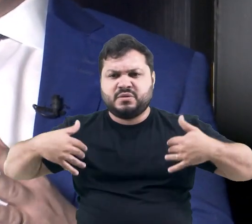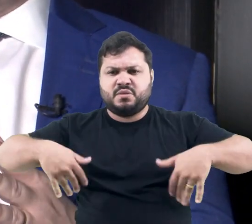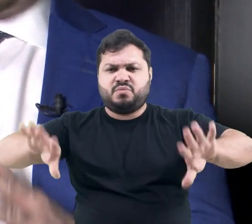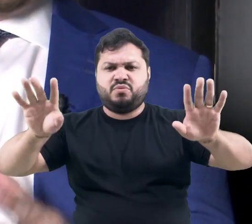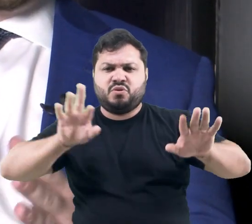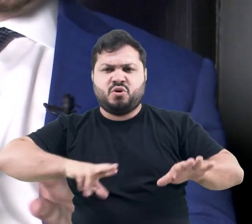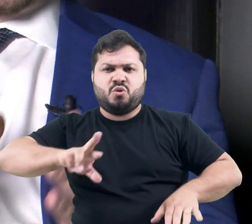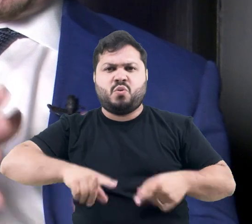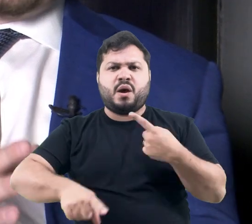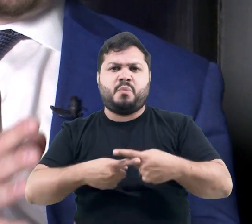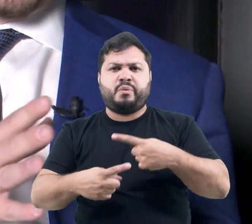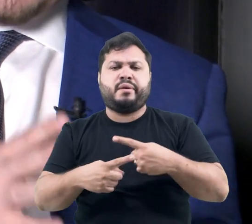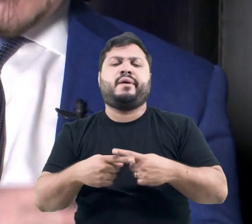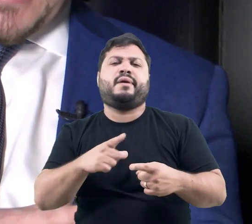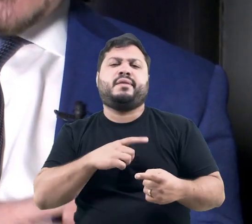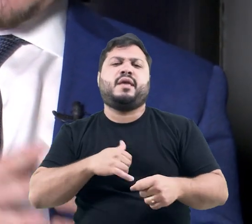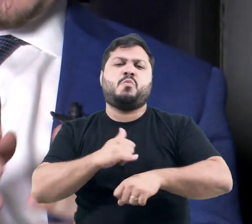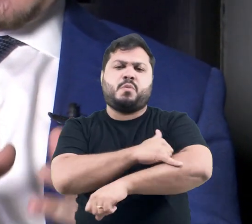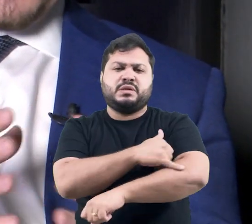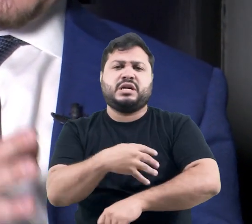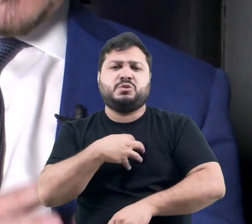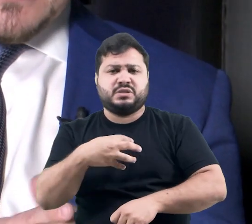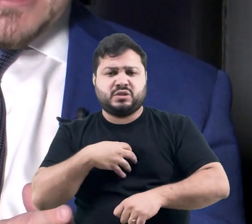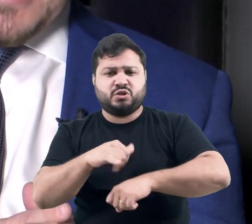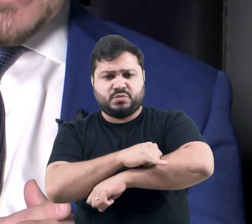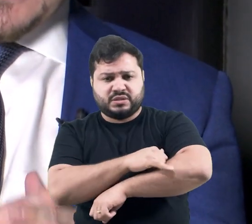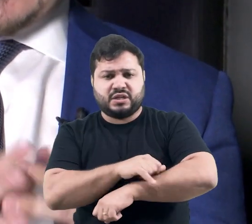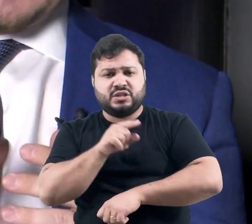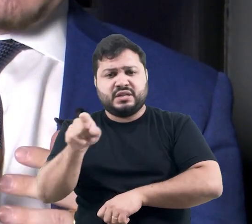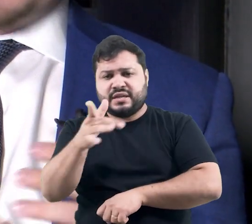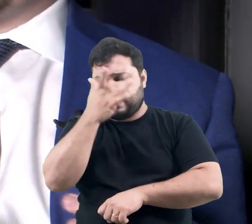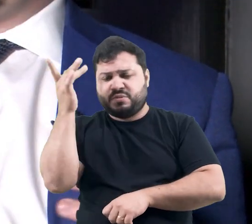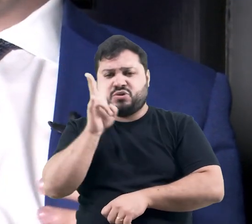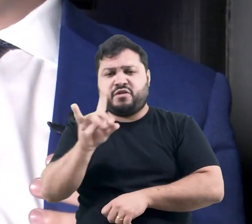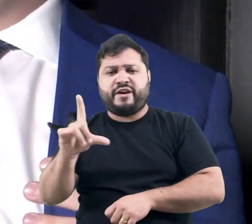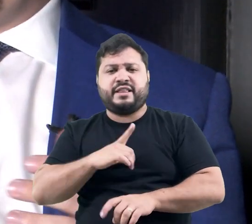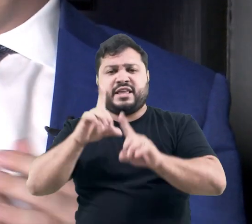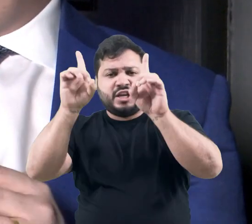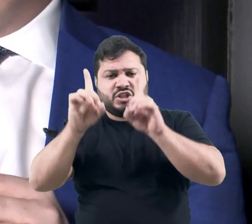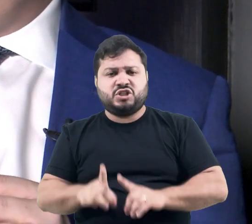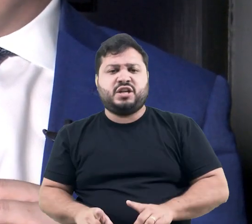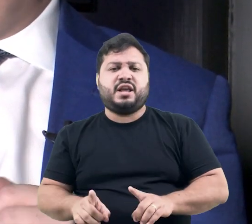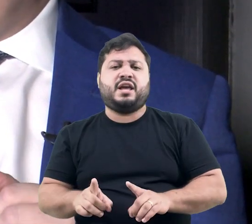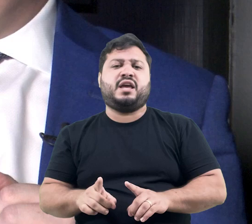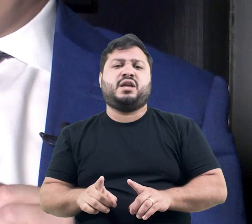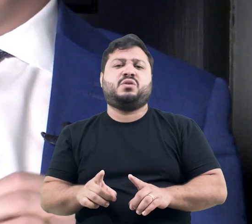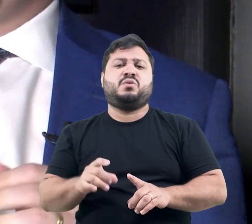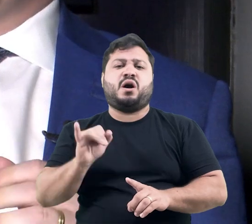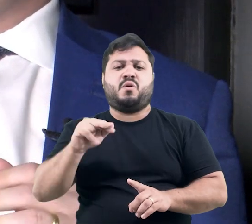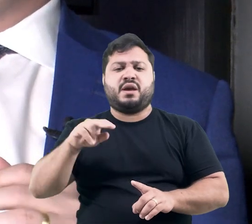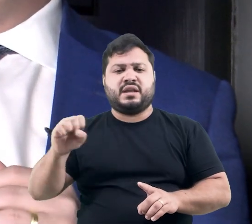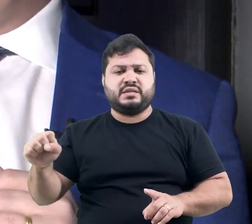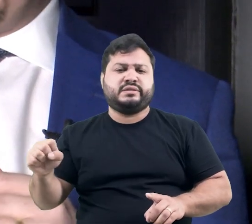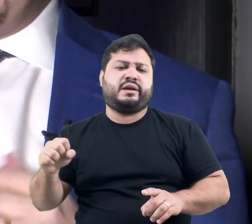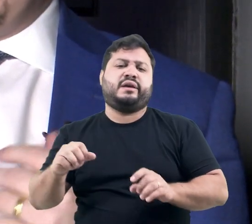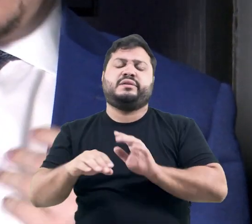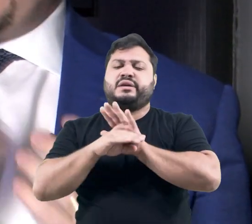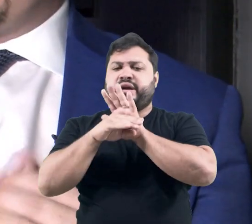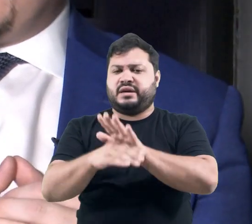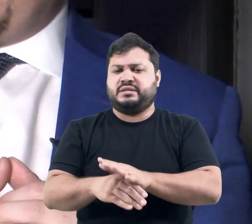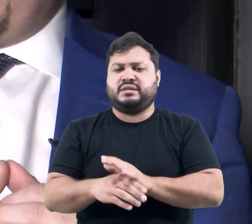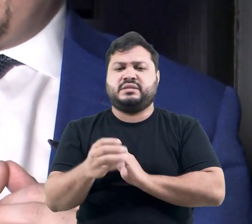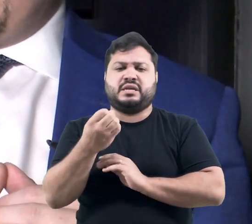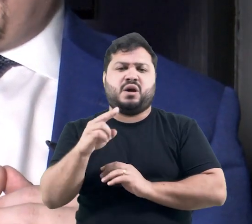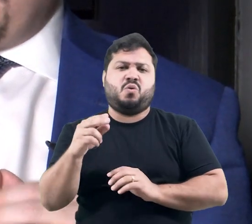desenfreada. Não é porque há uma obesidade, uma situação de obesidade, que essa pessoa vai ter direito a um benefício junto ao INSS, seja